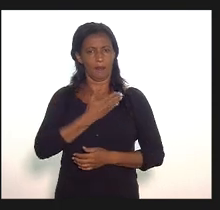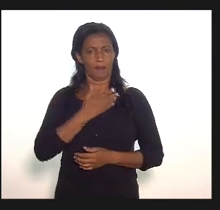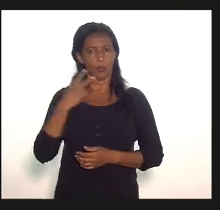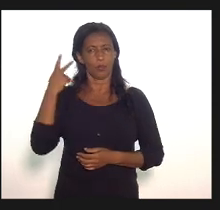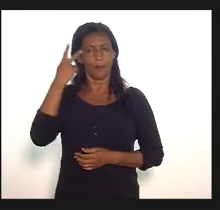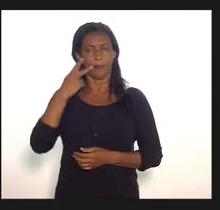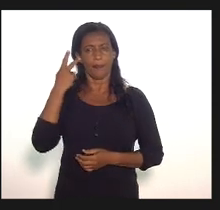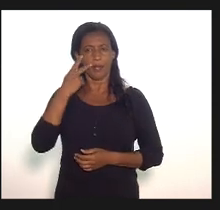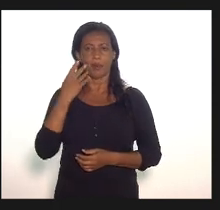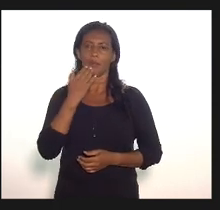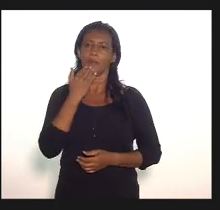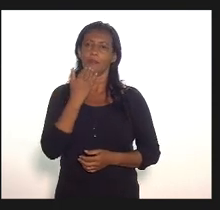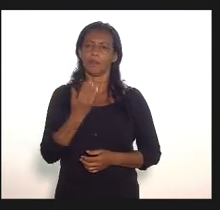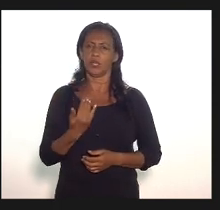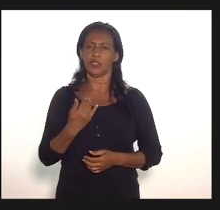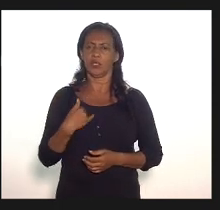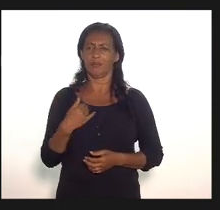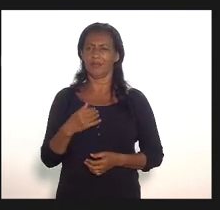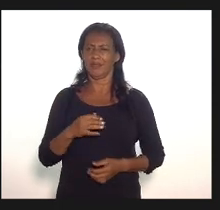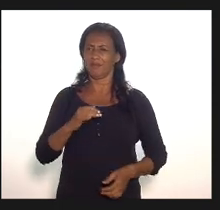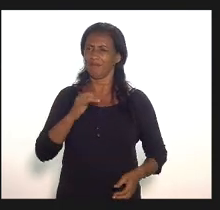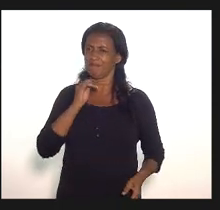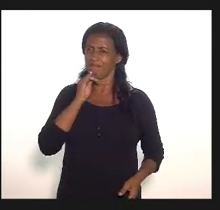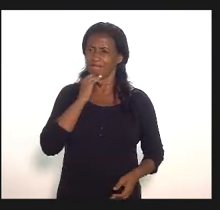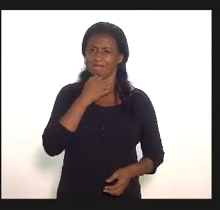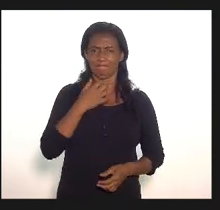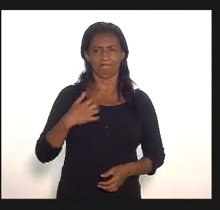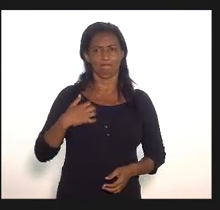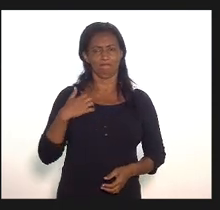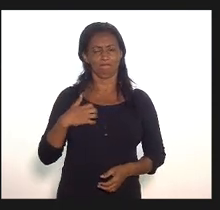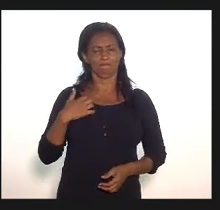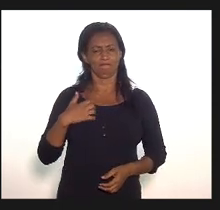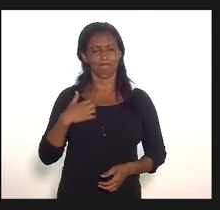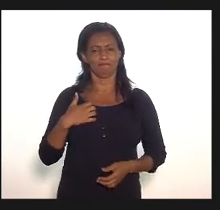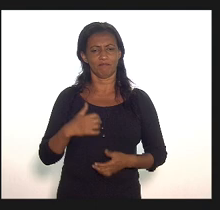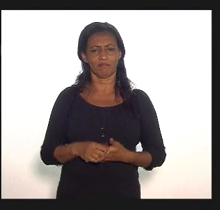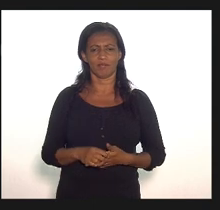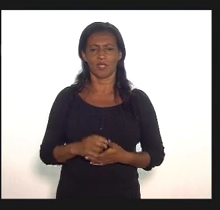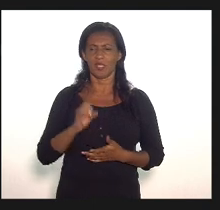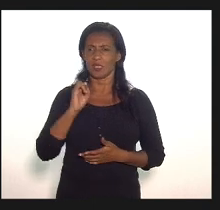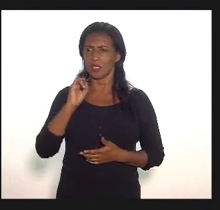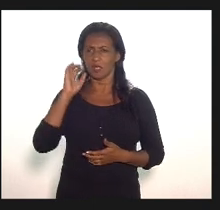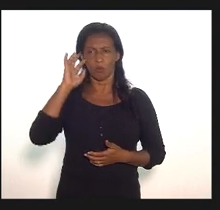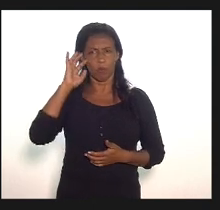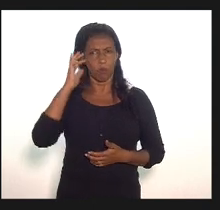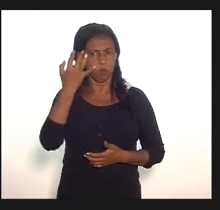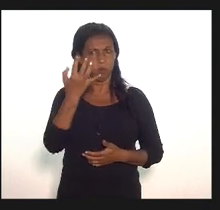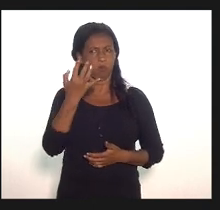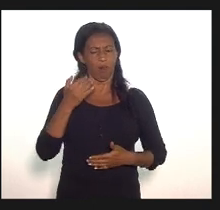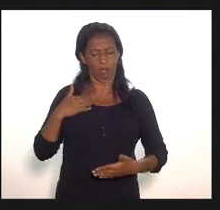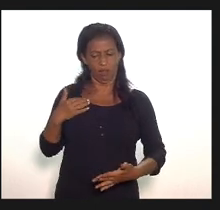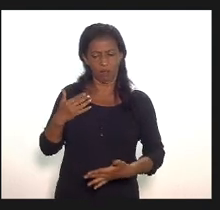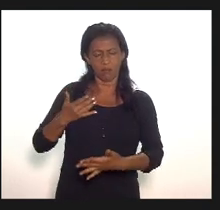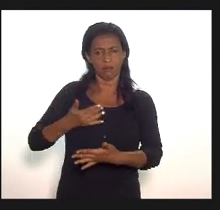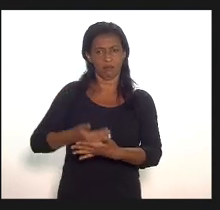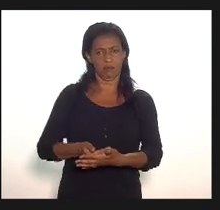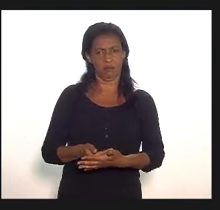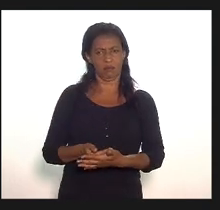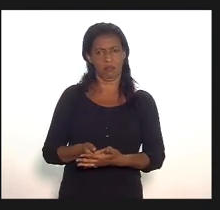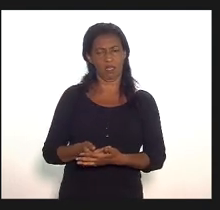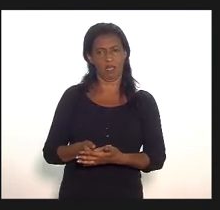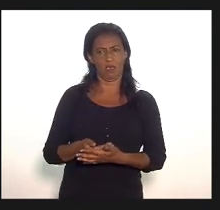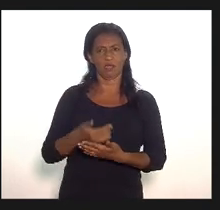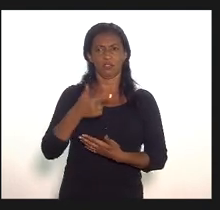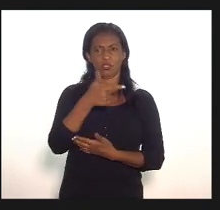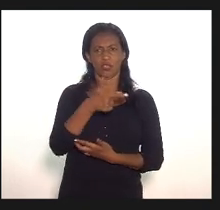parlamento, registrar a minha indignação. Se esta não for a solução apresentada até o